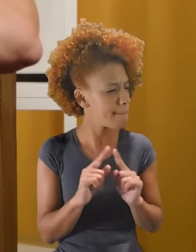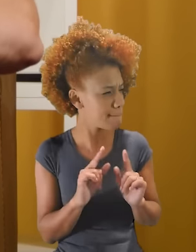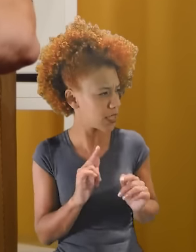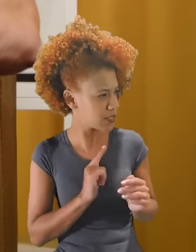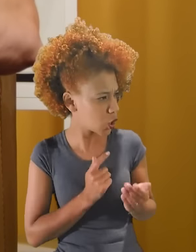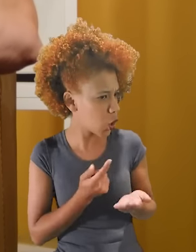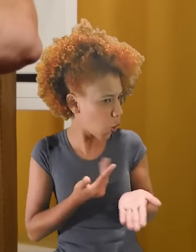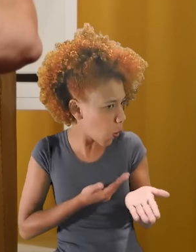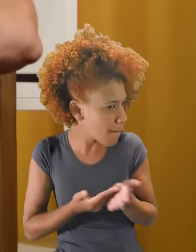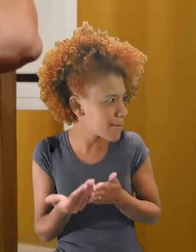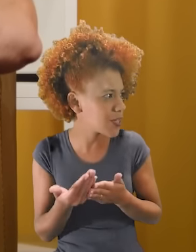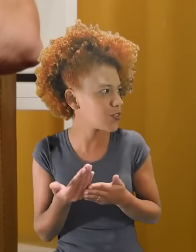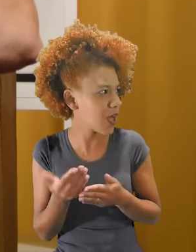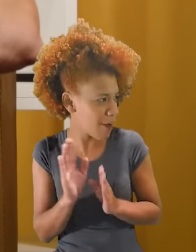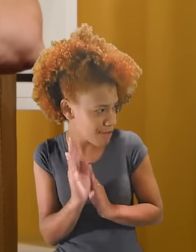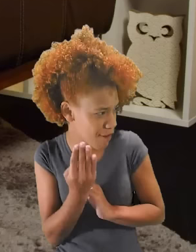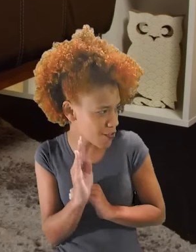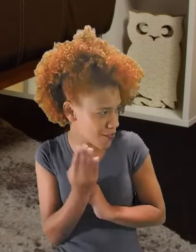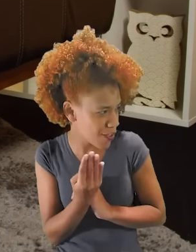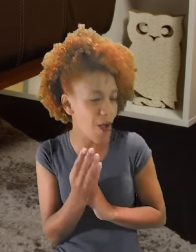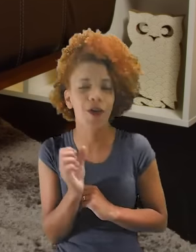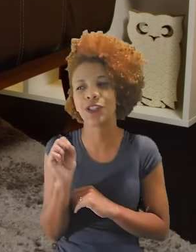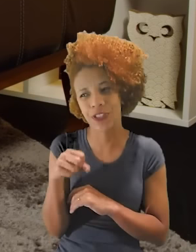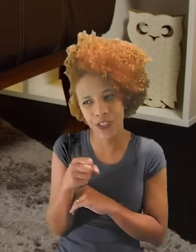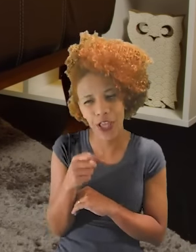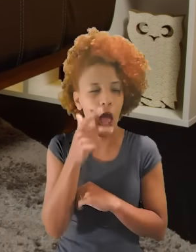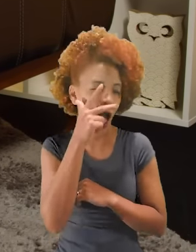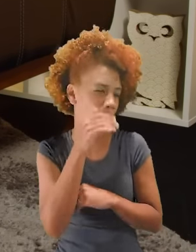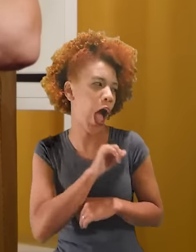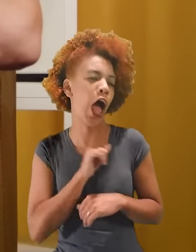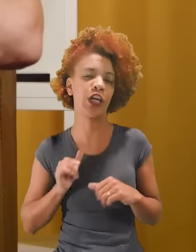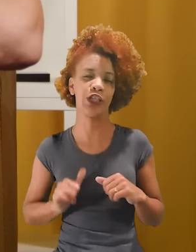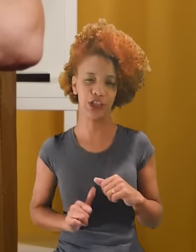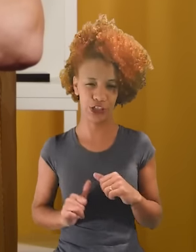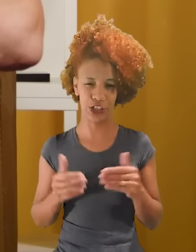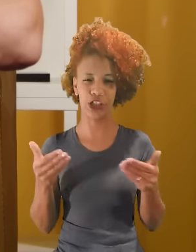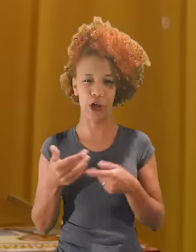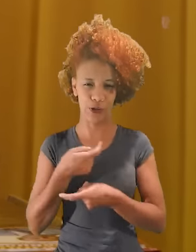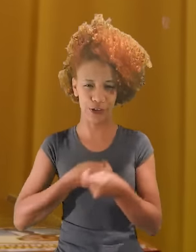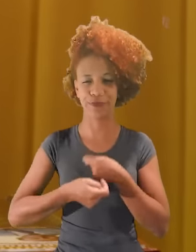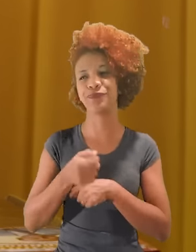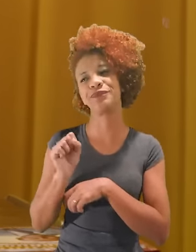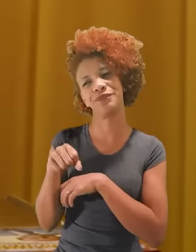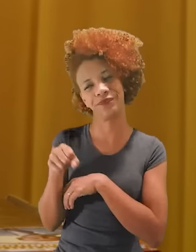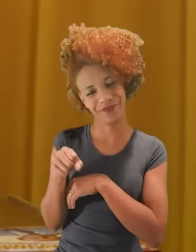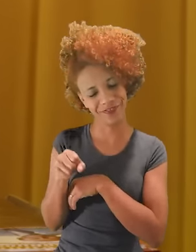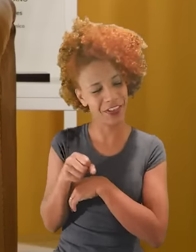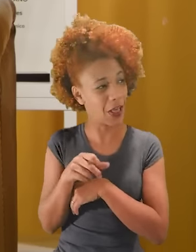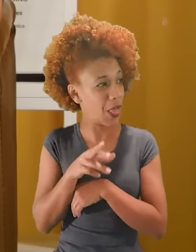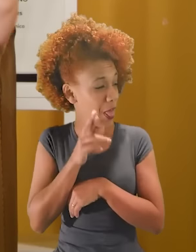começou a falsificação no mundo. É isso aí, de medalha foi. A China hoje é o Walt Disney. Exato, exato.